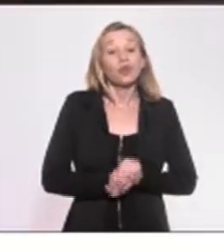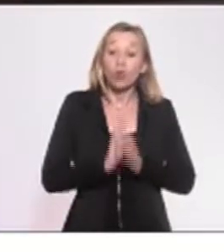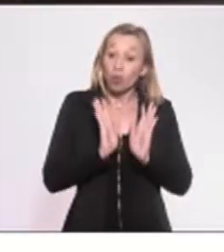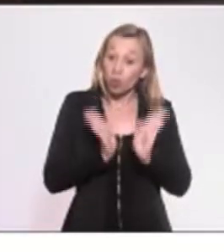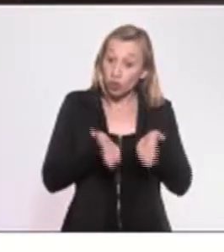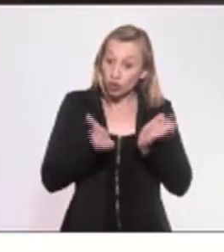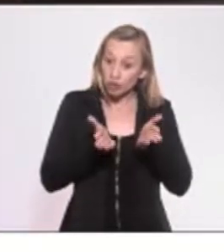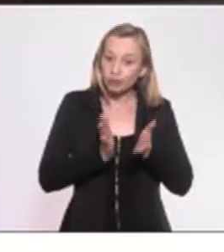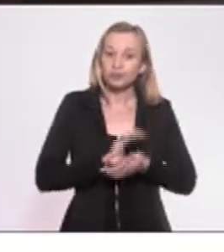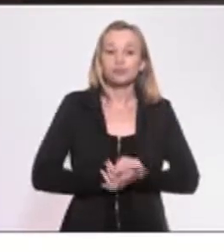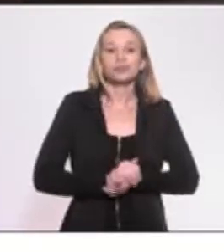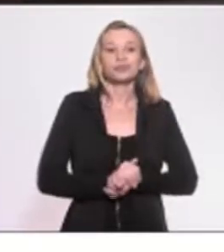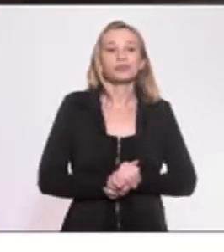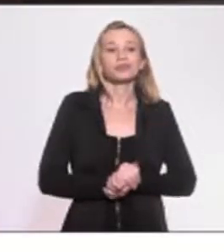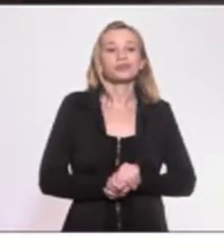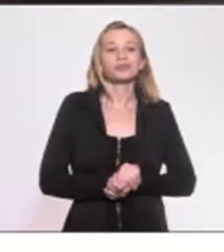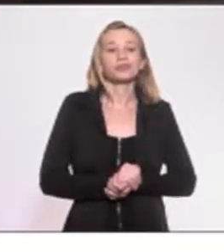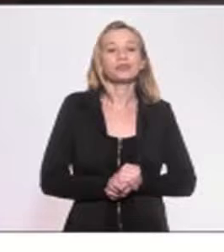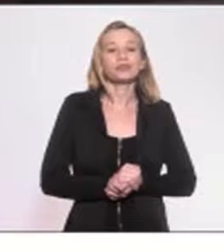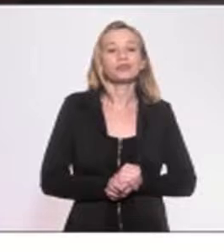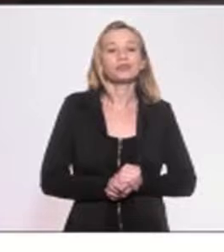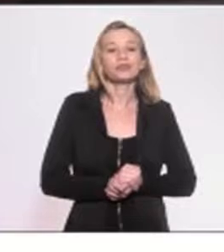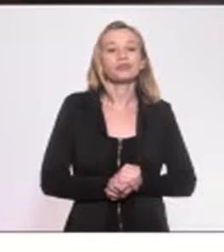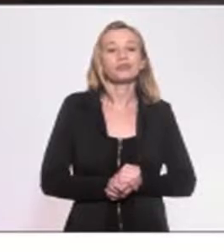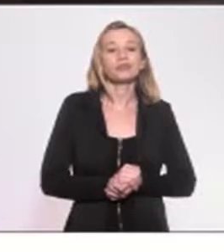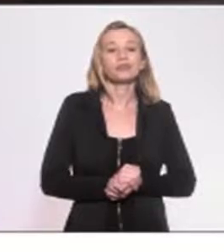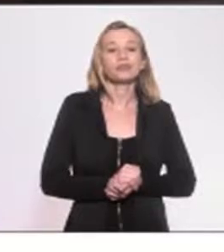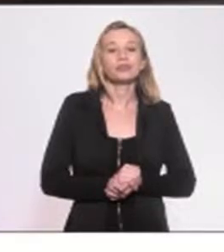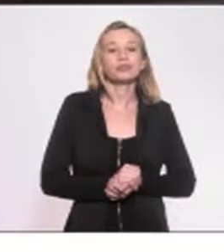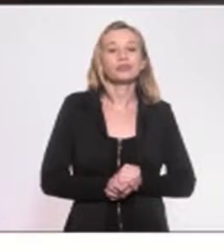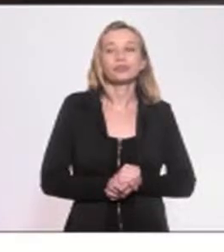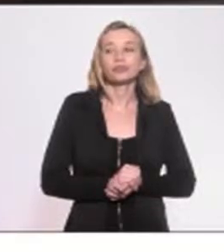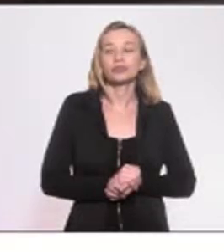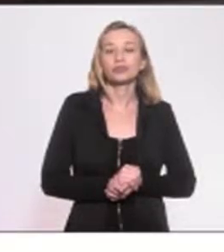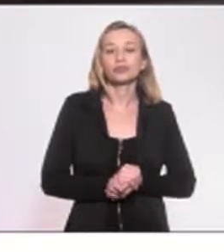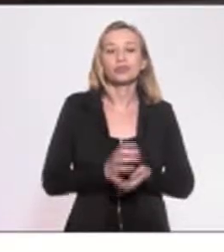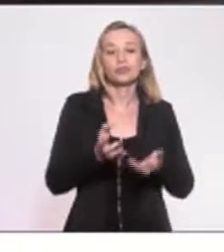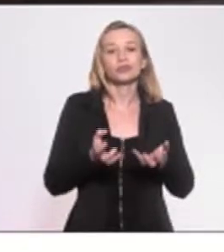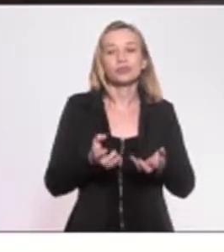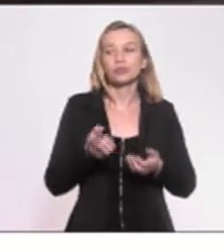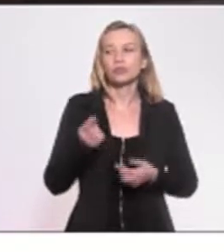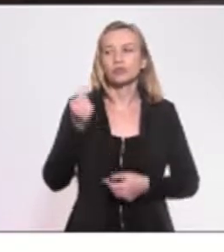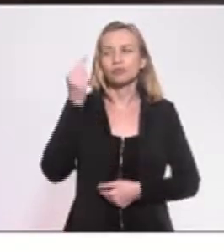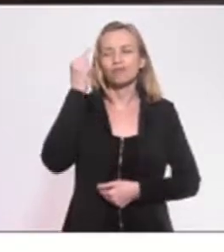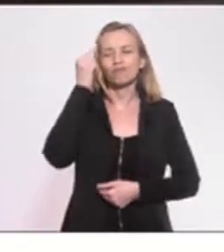hoje eu queria fazer aqui uma reflexão